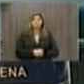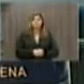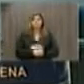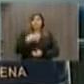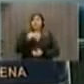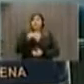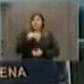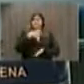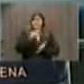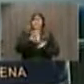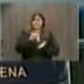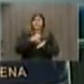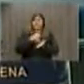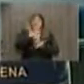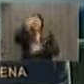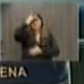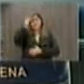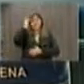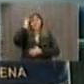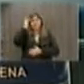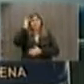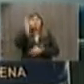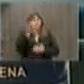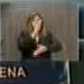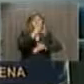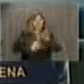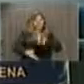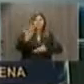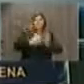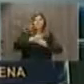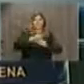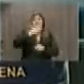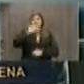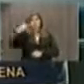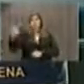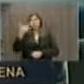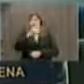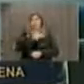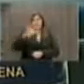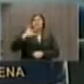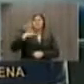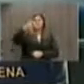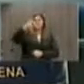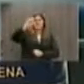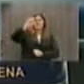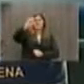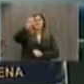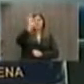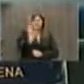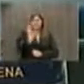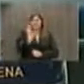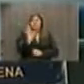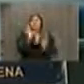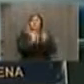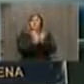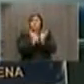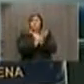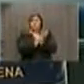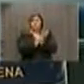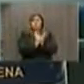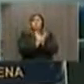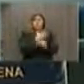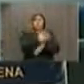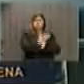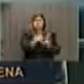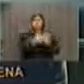verdadeira a saúde, como nós instalamos os 180 PSF com a equipe completa, com a entrega de medicamento em